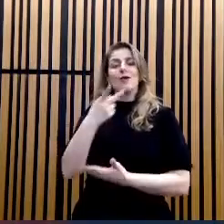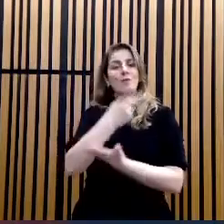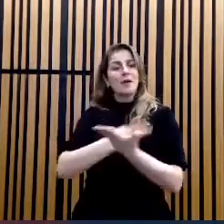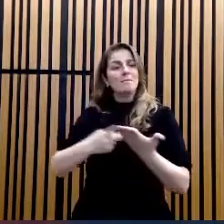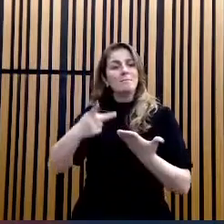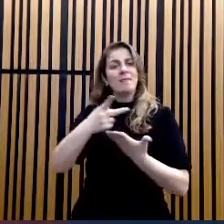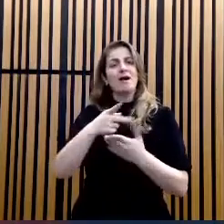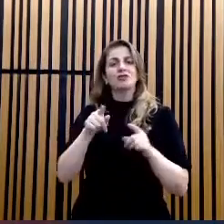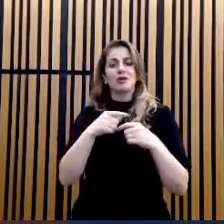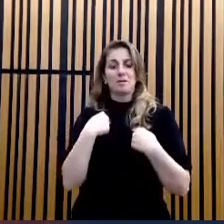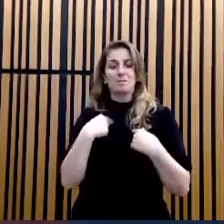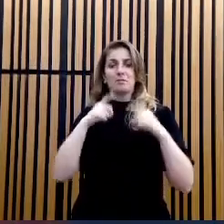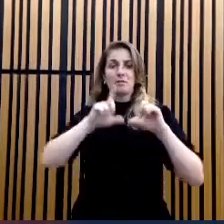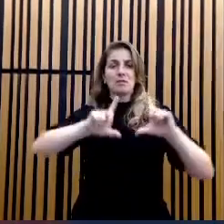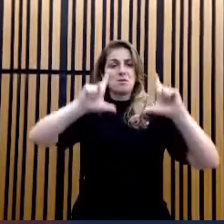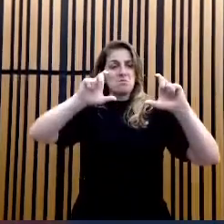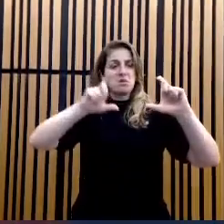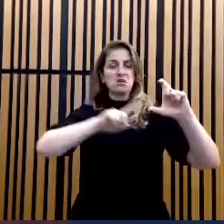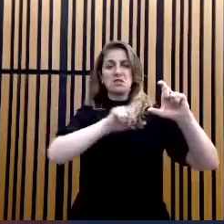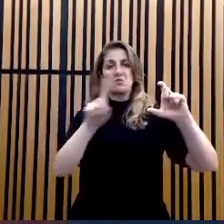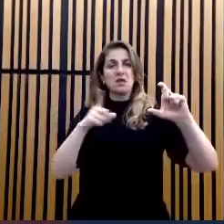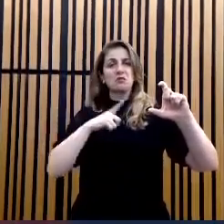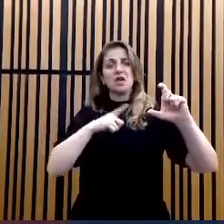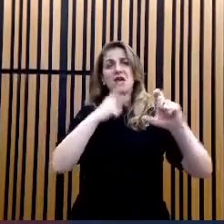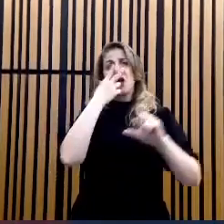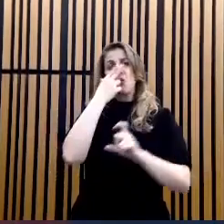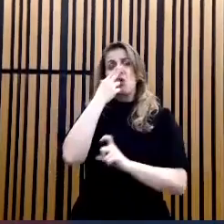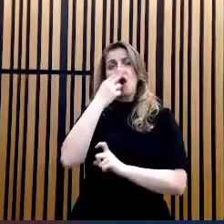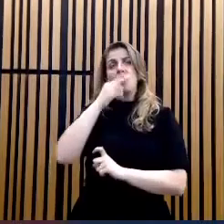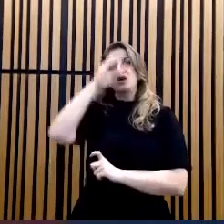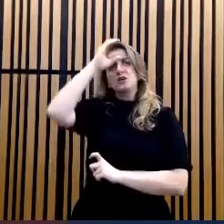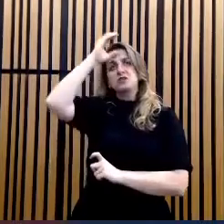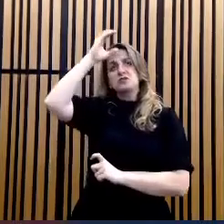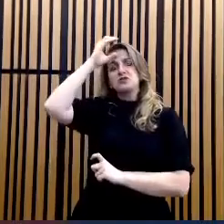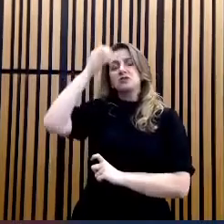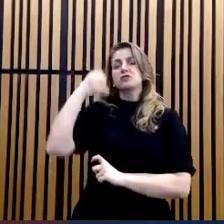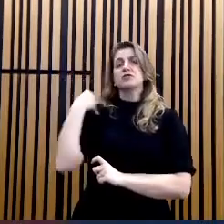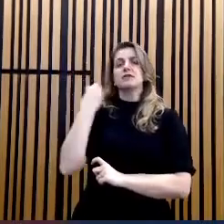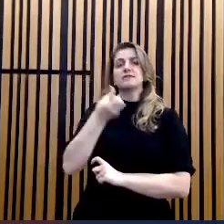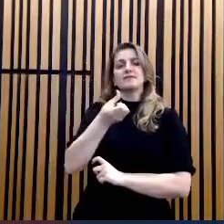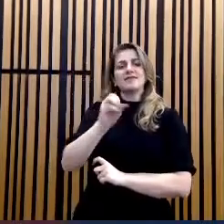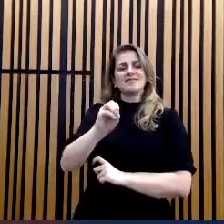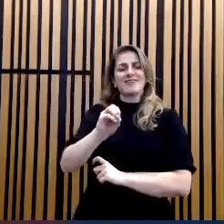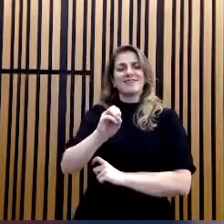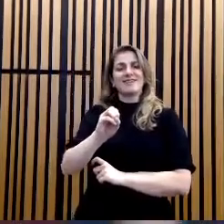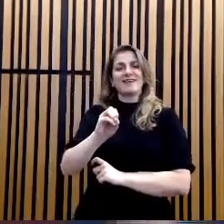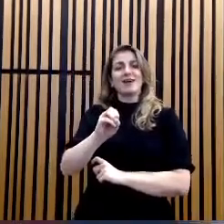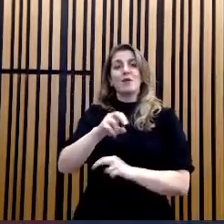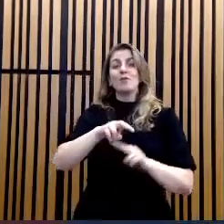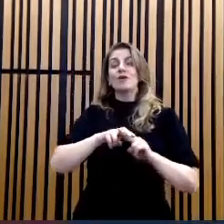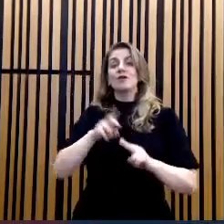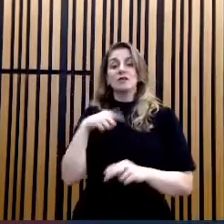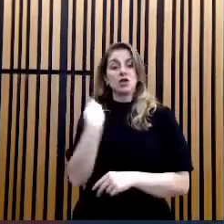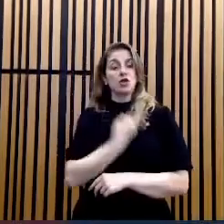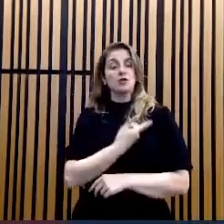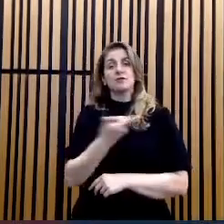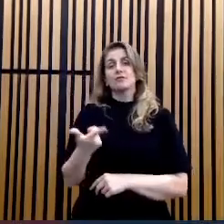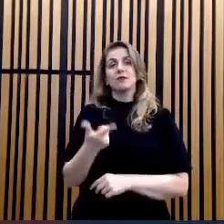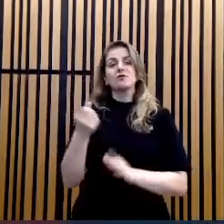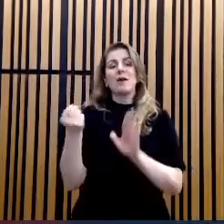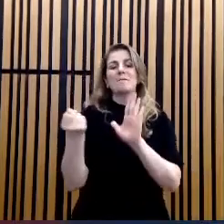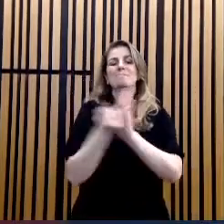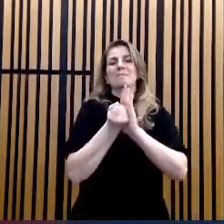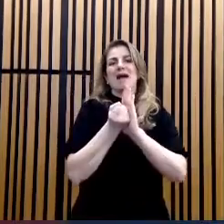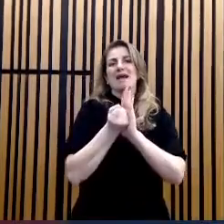minhas amigas, que não tem cara de tiazinha de 70 anos, tu entende? A gente é perene, a gente é sem idade.